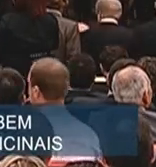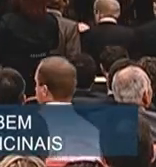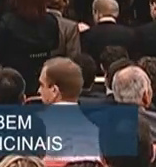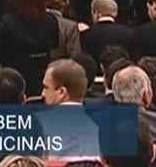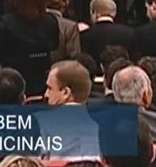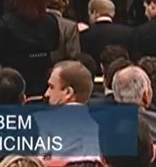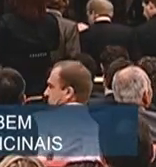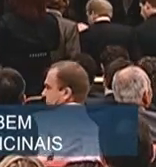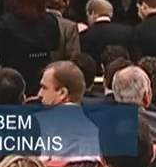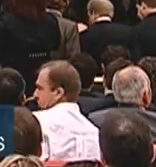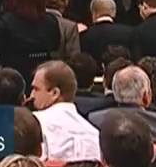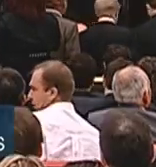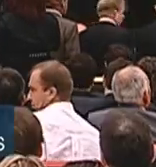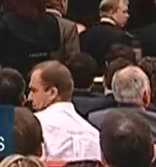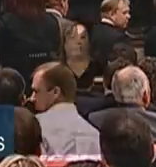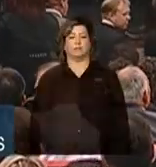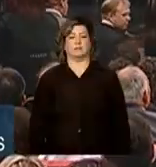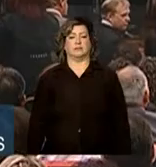Pouso Novo, Luiz Butini.